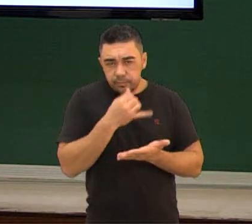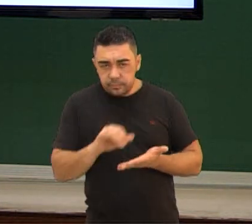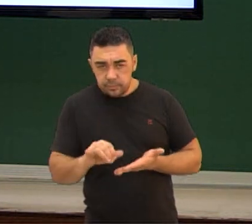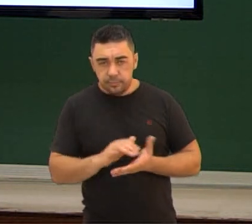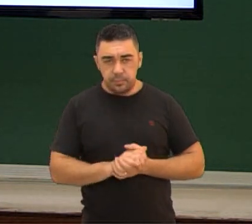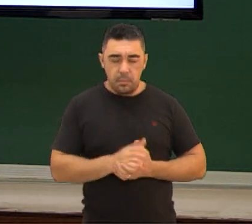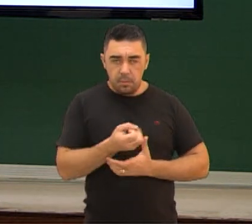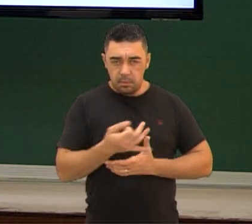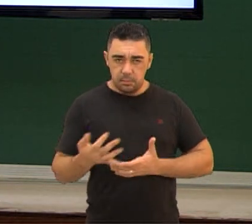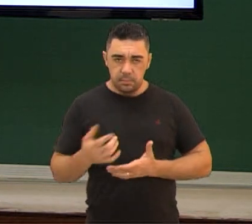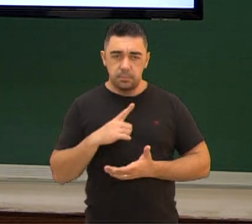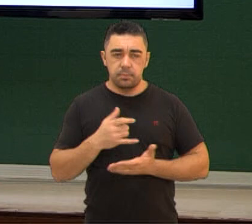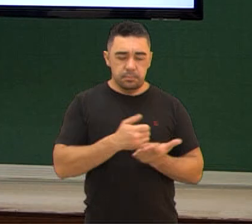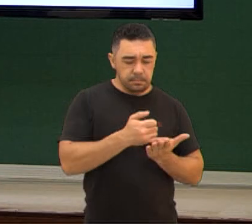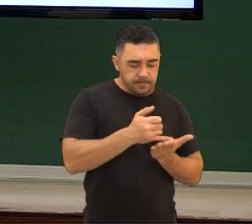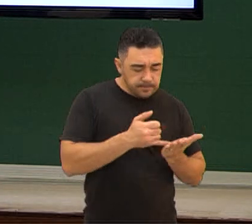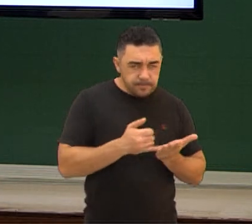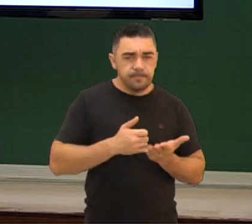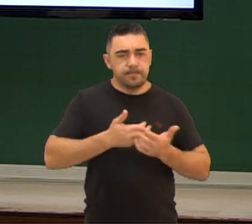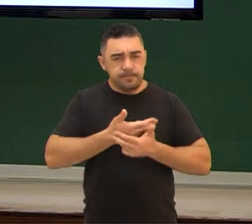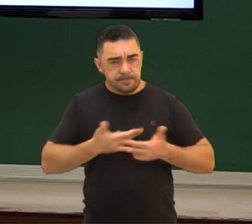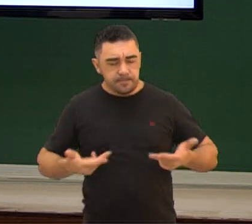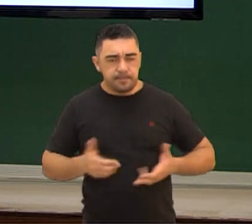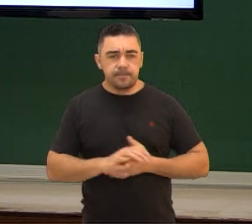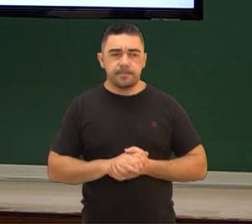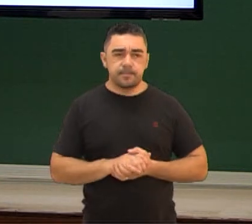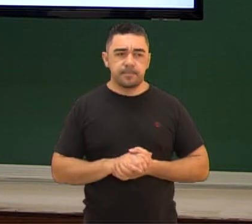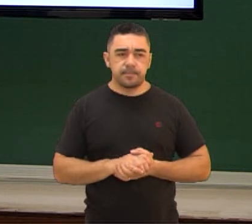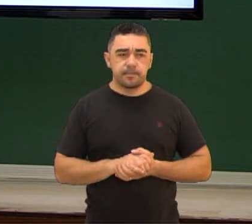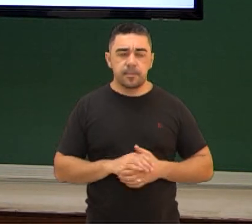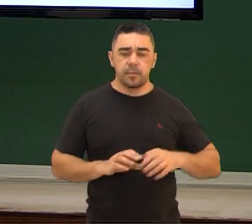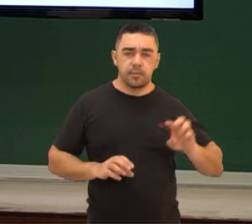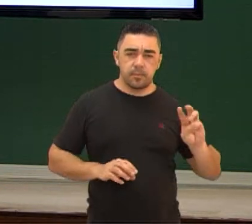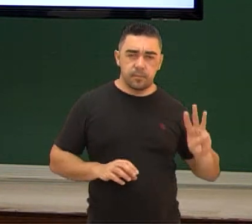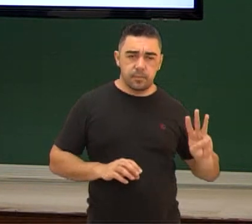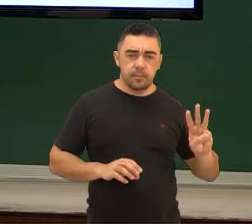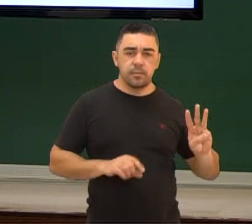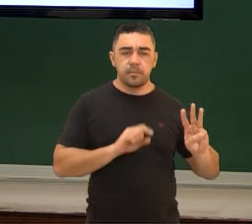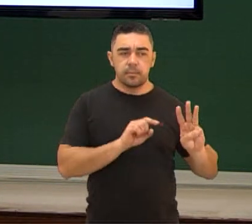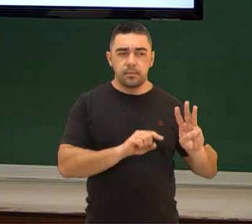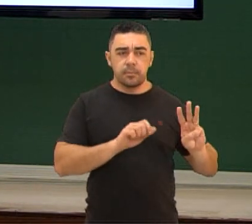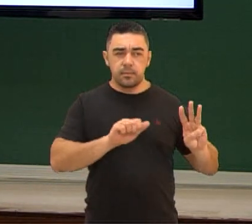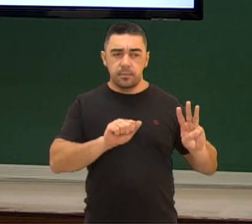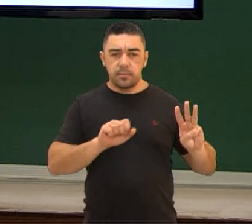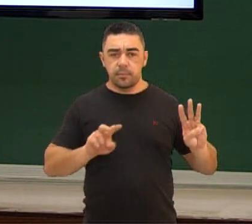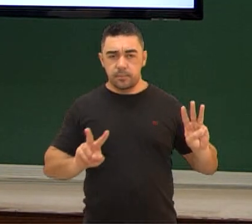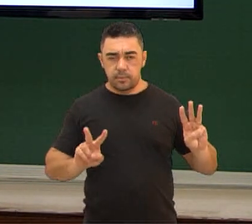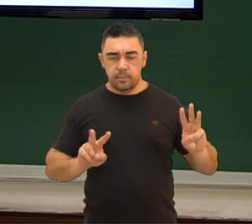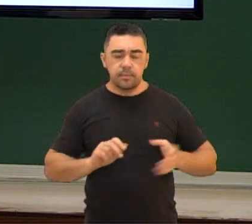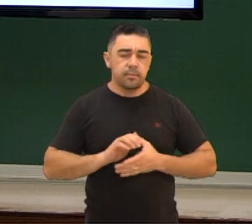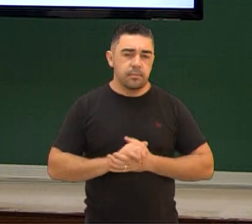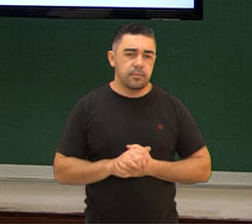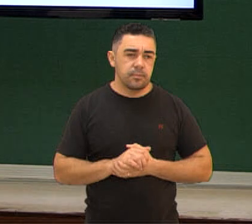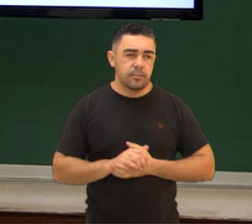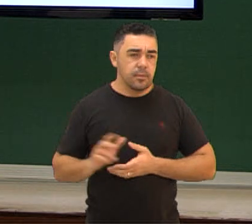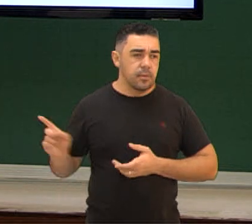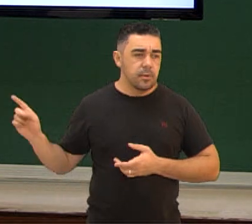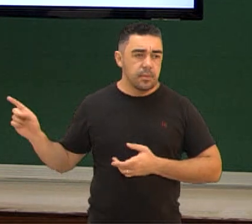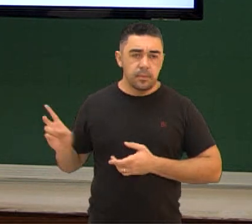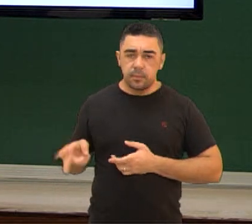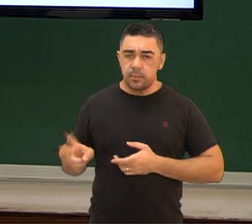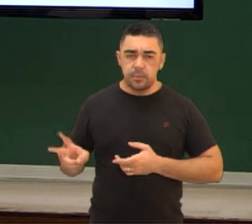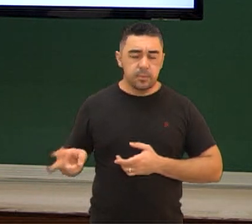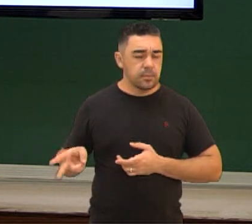é corrente vezes tensão. Watts é ampere vezes volts. Normalmente essa tensão é fixa,